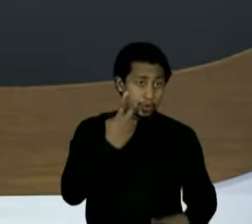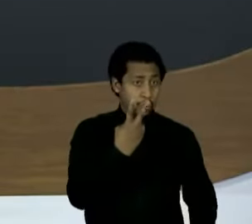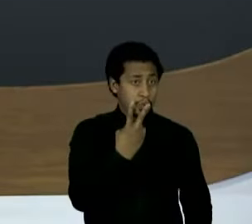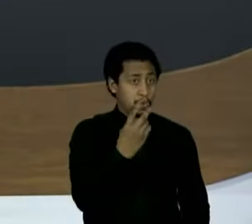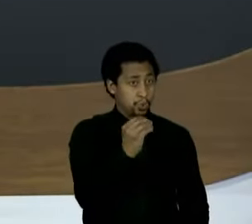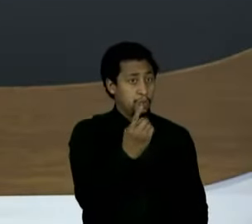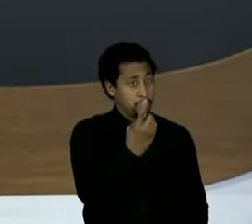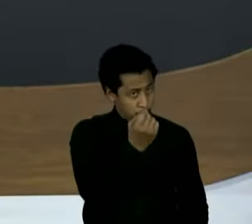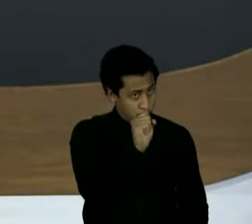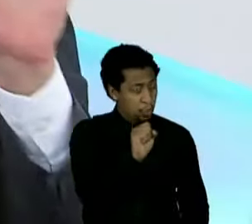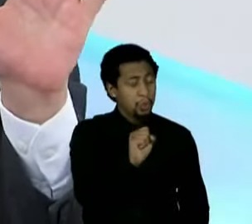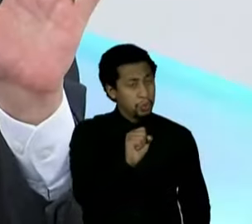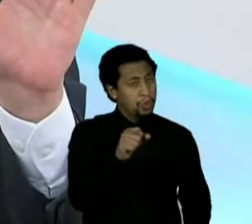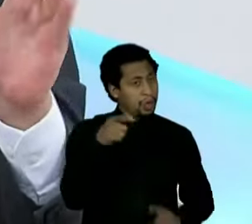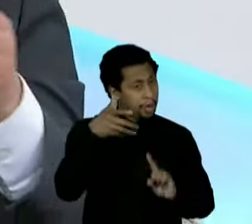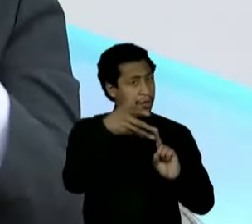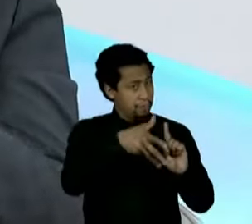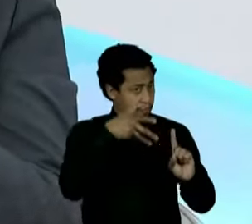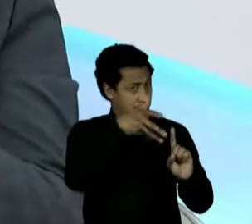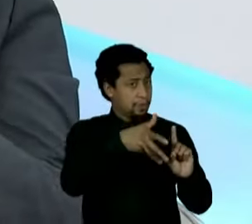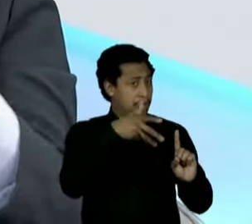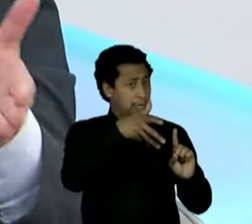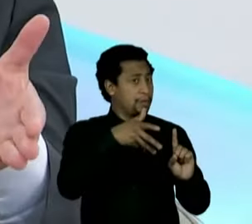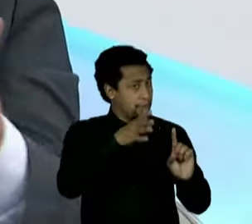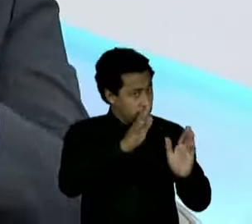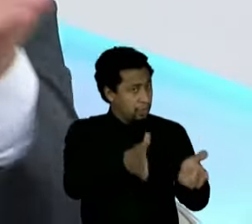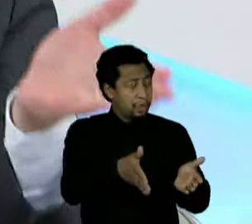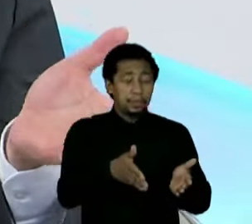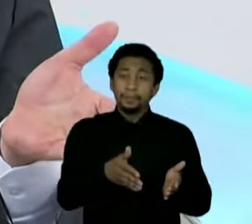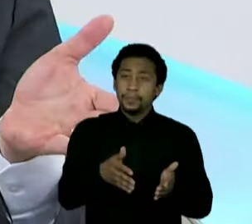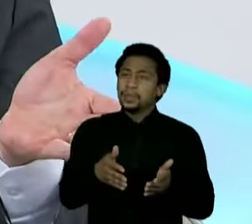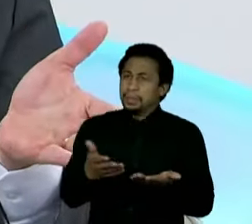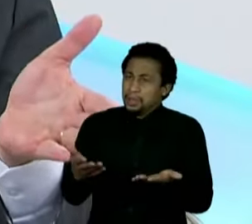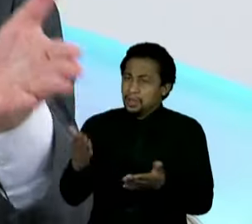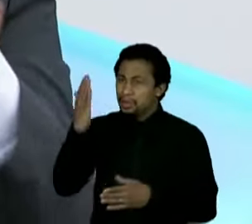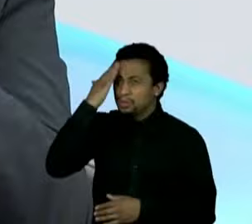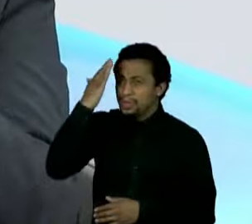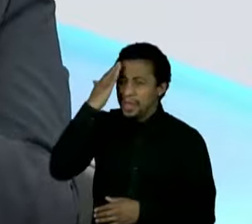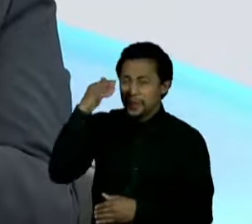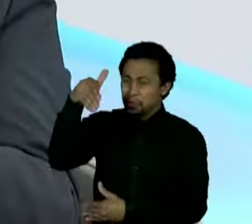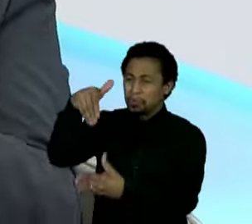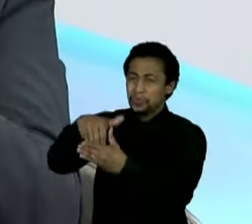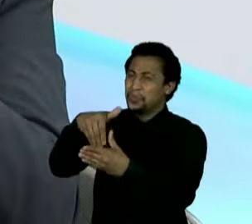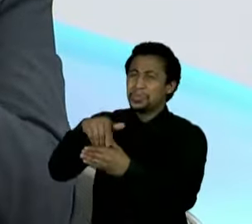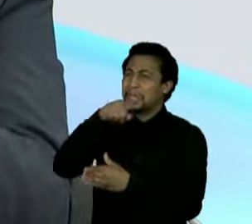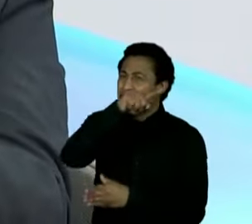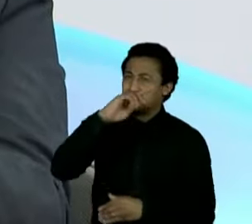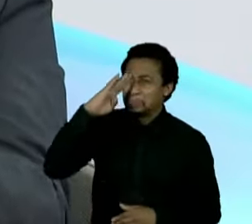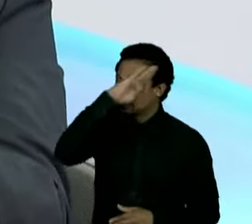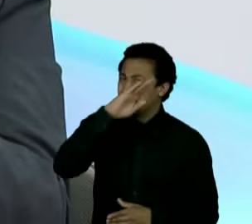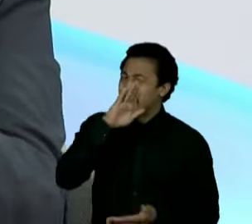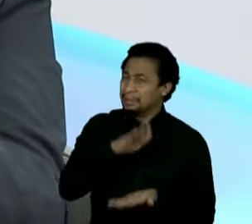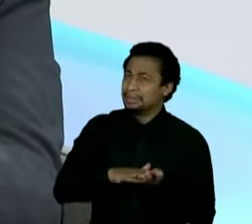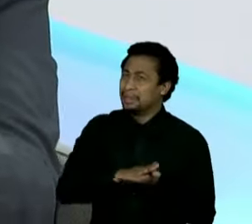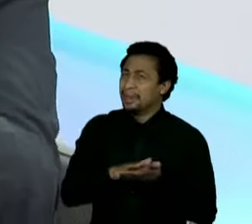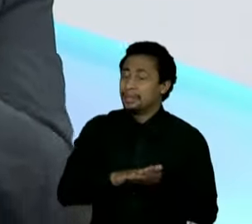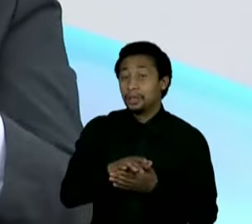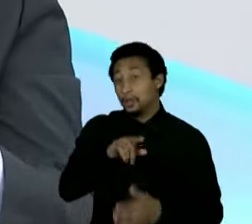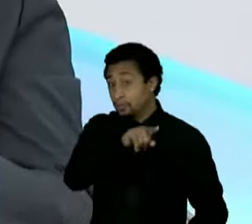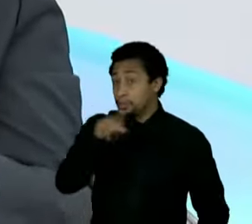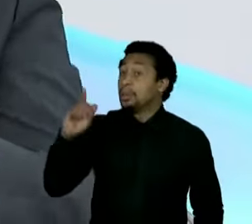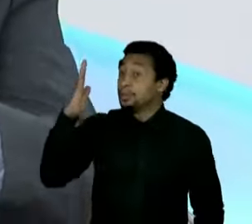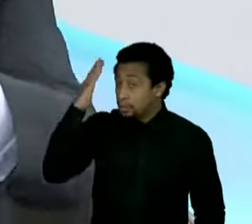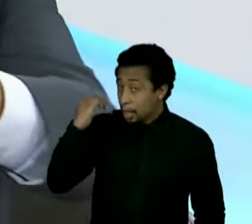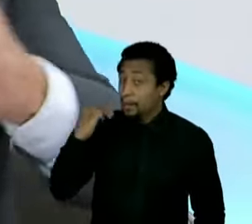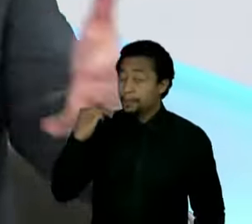nunca votei nele. Aliás, como eu disse para você, por uma série de coincidências, você sabe, a esposa dele, a Michelle, trabalhou no